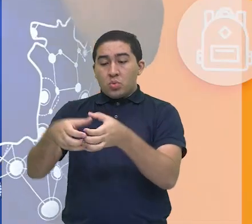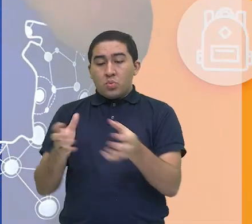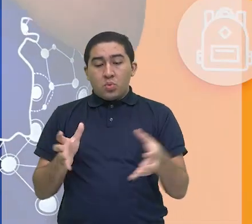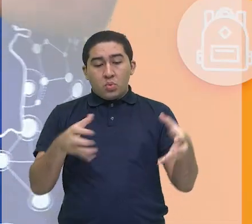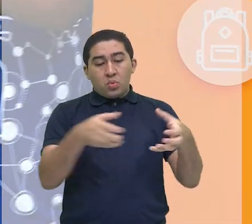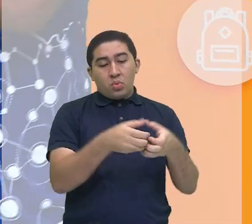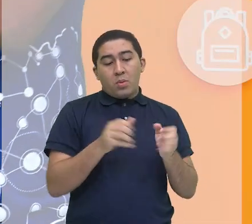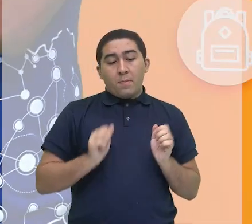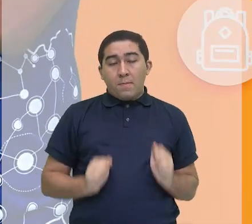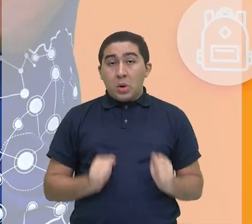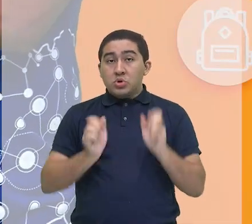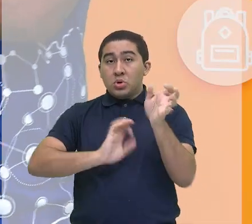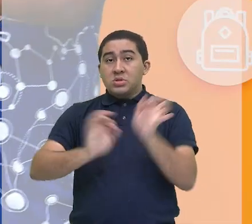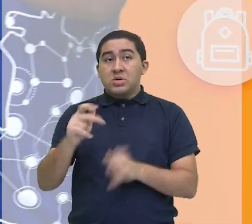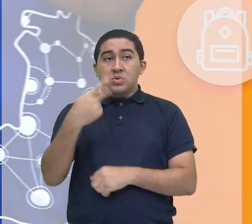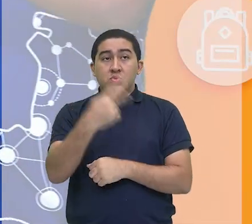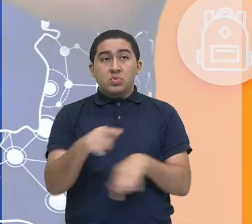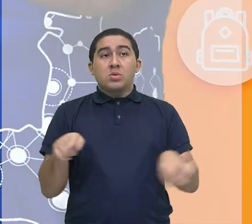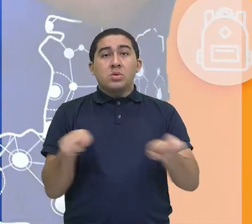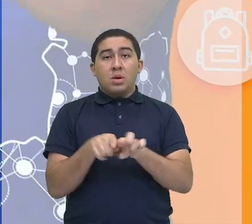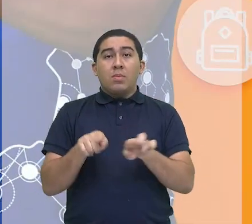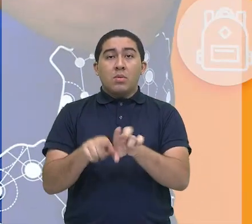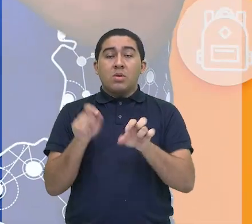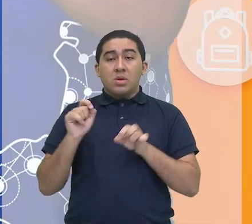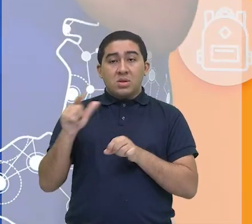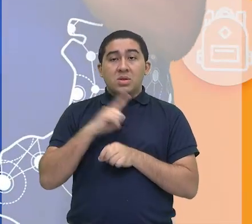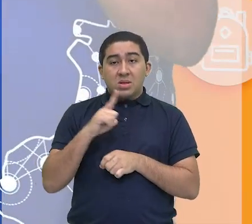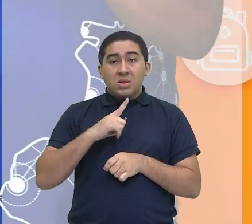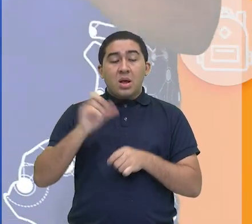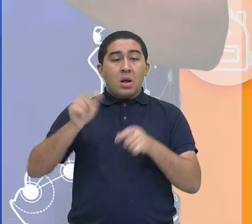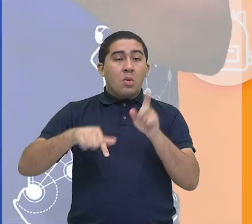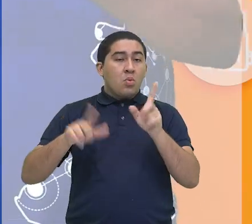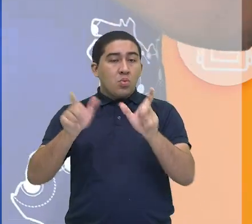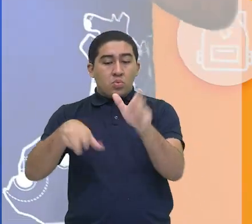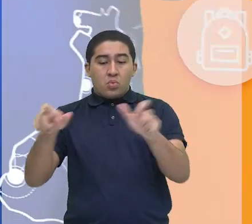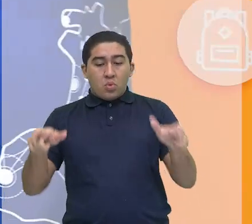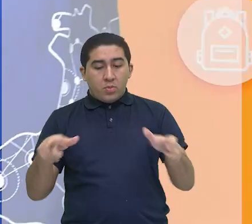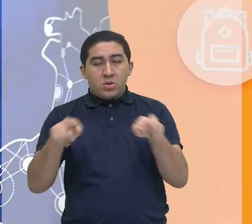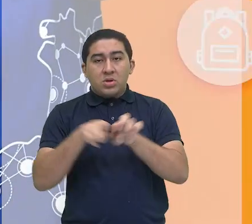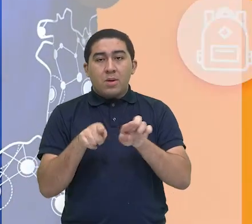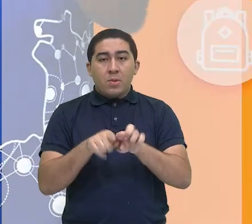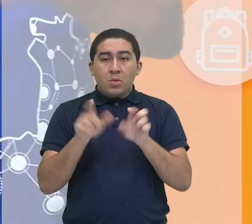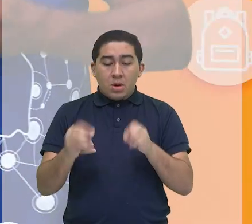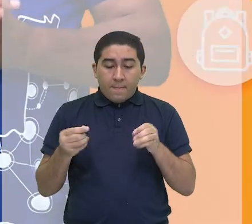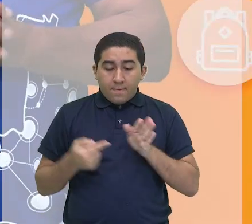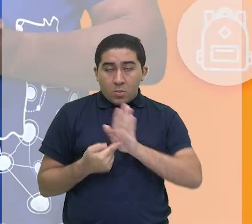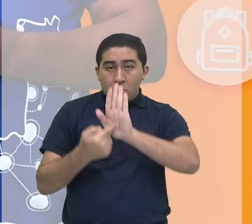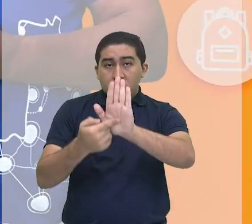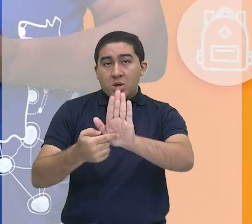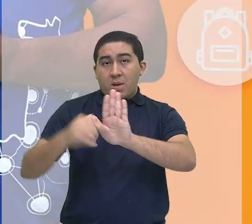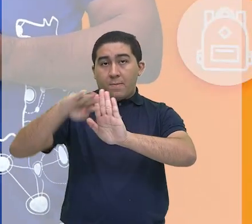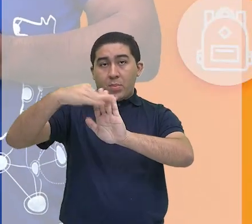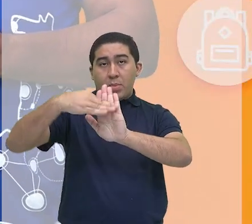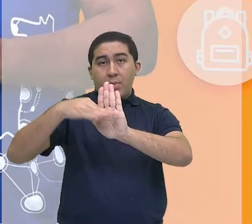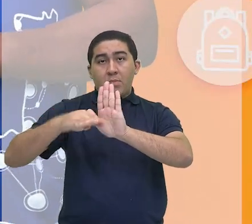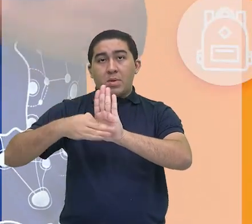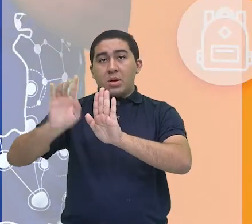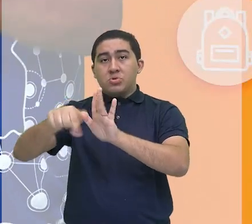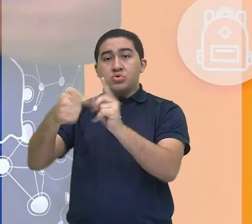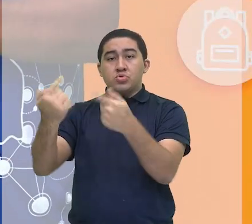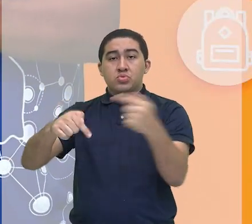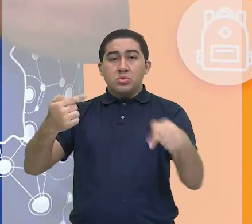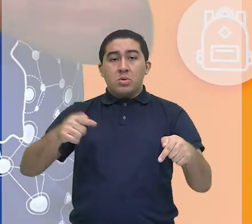movimento pode se organizar, pegar lideranças, levantar pautas e levar para ser discutidos. É isso que